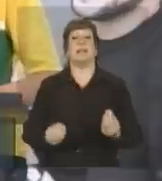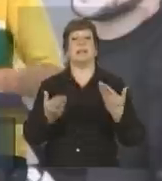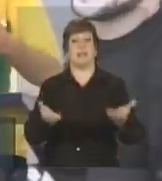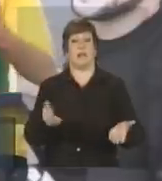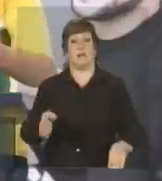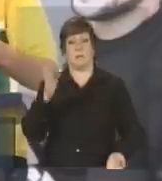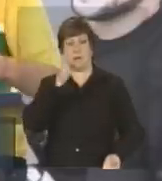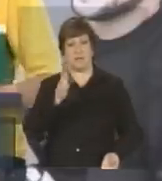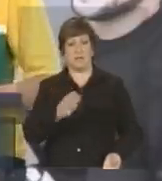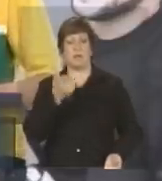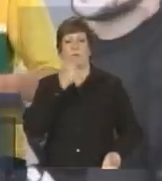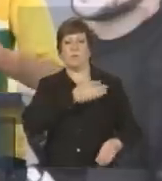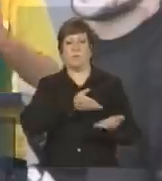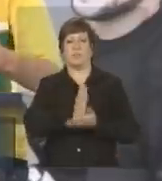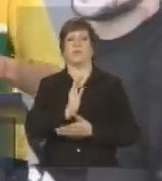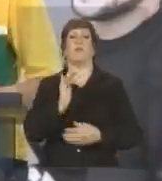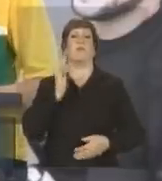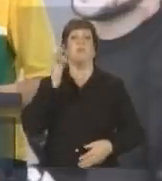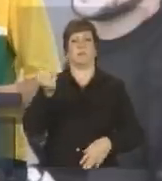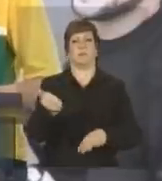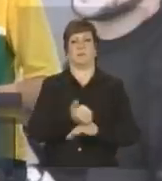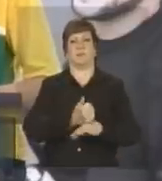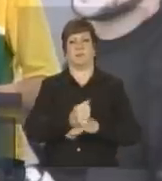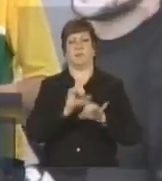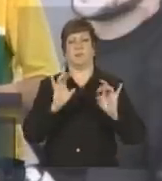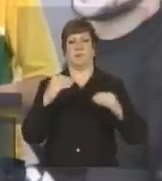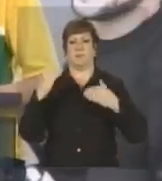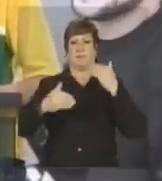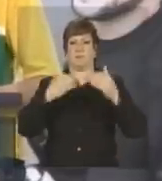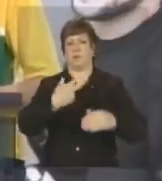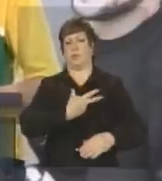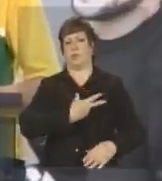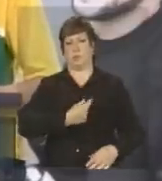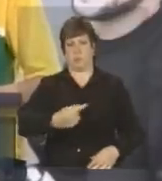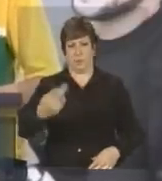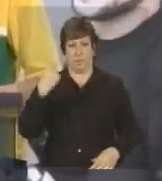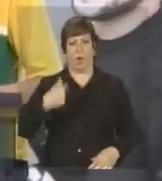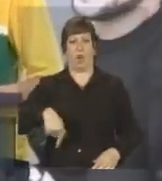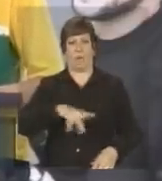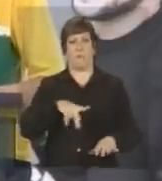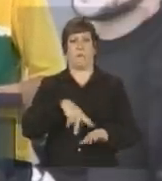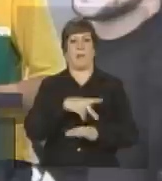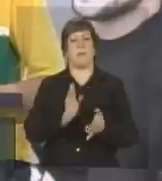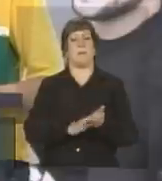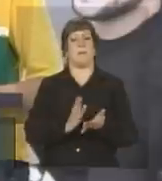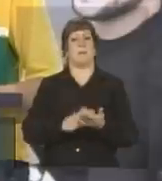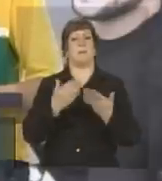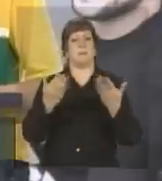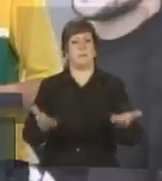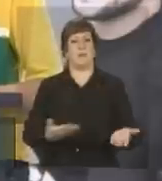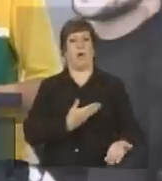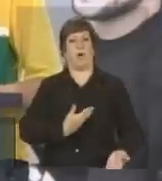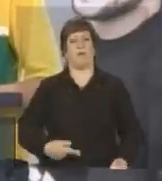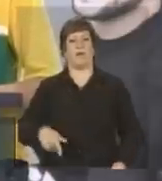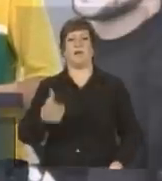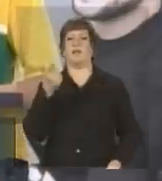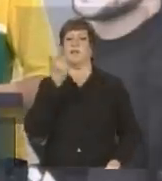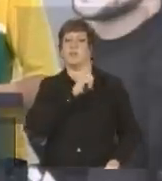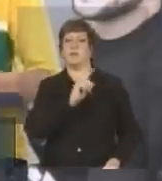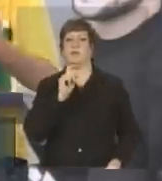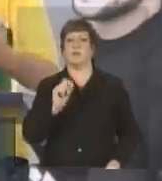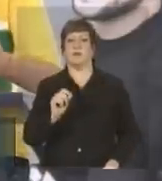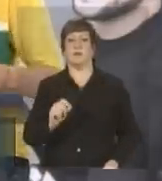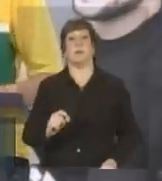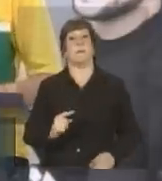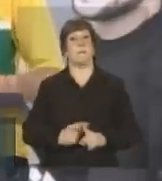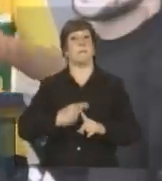Brasil um passaporte para o futuro e ser um instrumento de mais desenvolvimento sustentável para o nosso país. Parabéns ao governo por essa conquista, mas